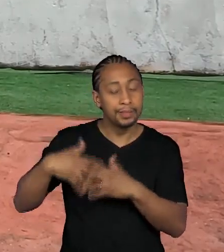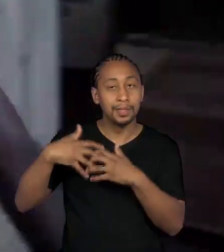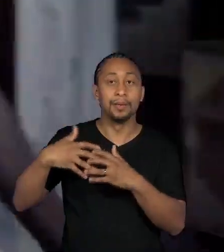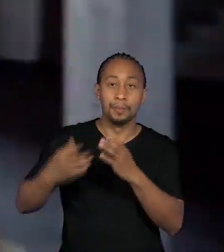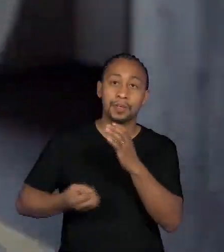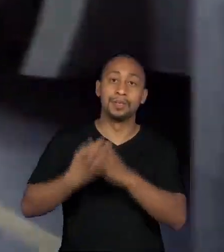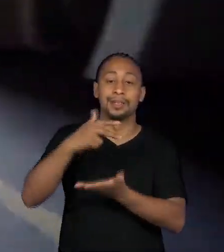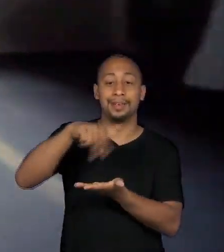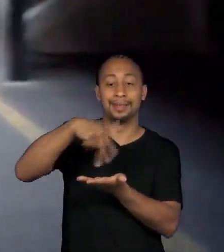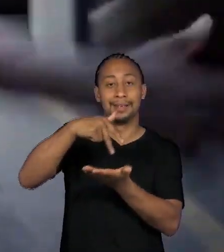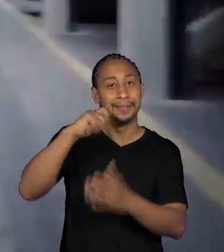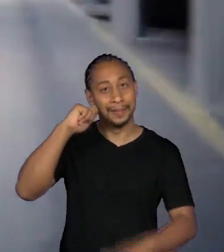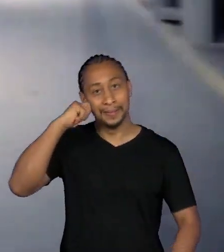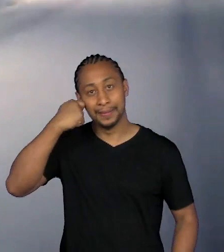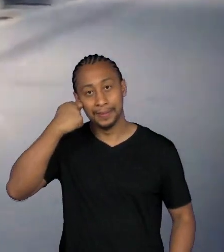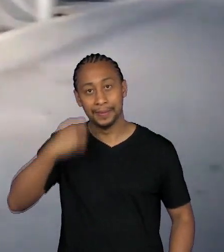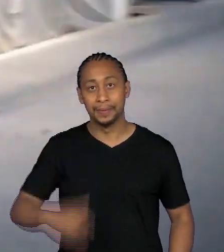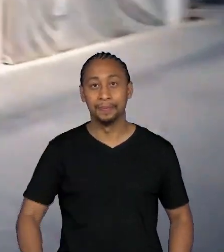negra.